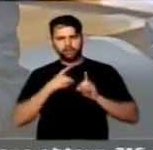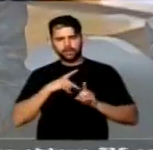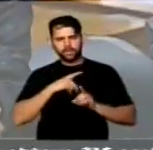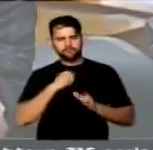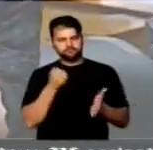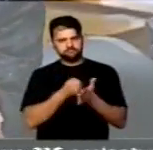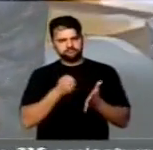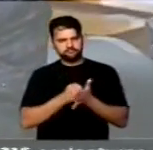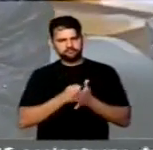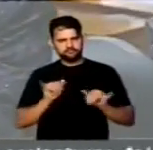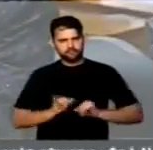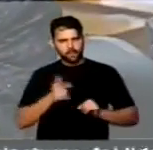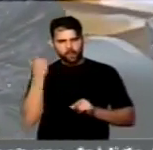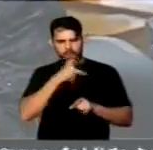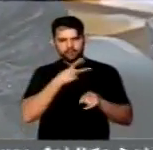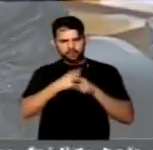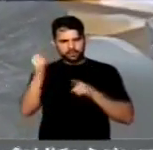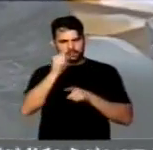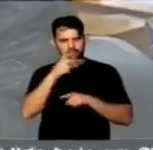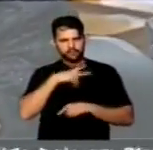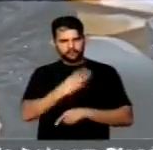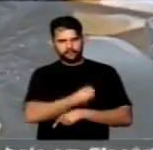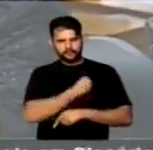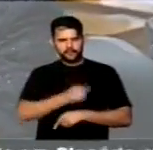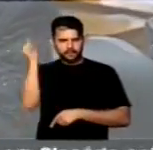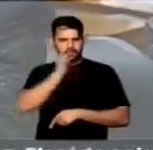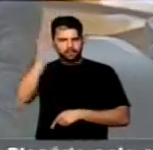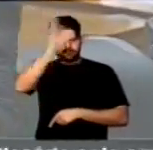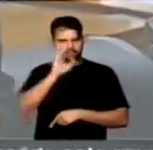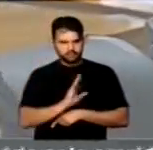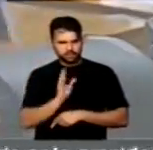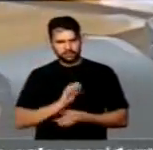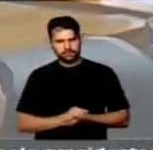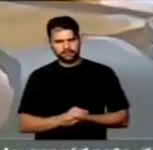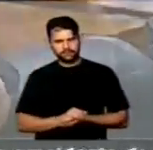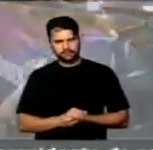duras penas nós conquistamos. Viva as mulheres brasileiras! Viva!